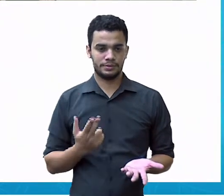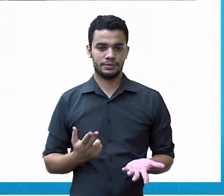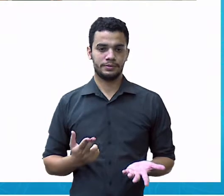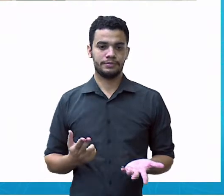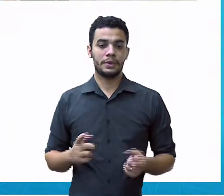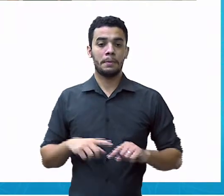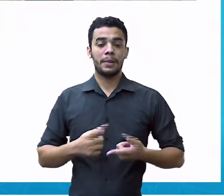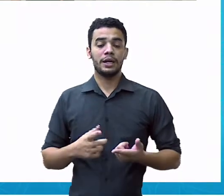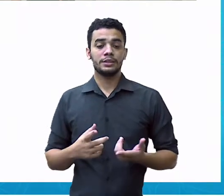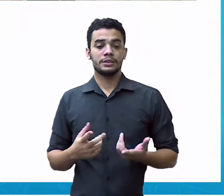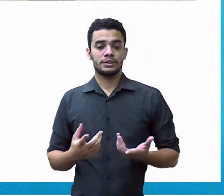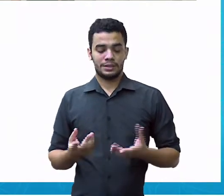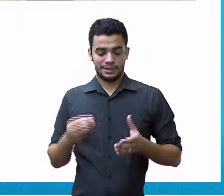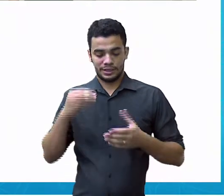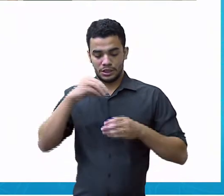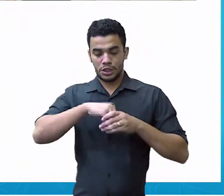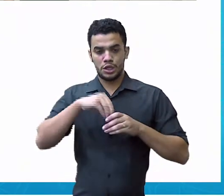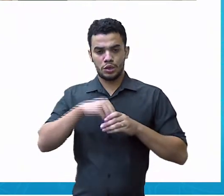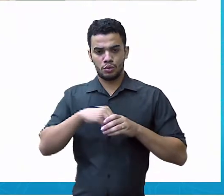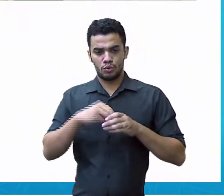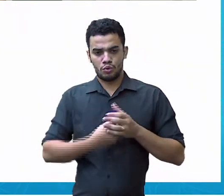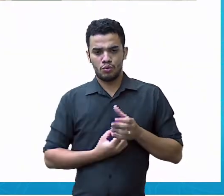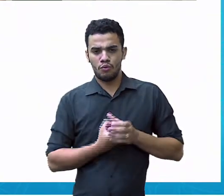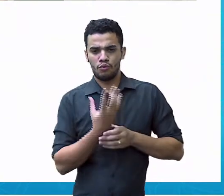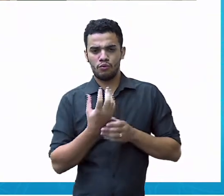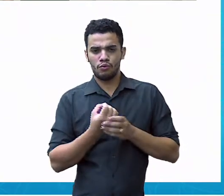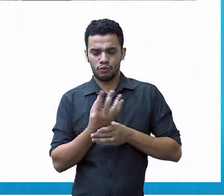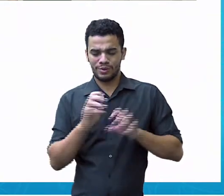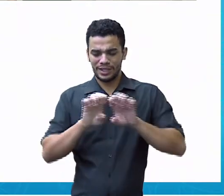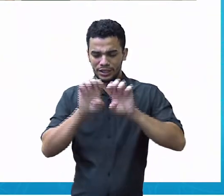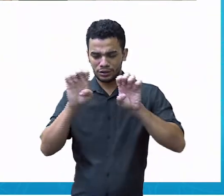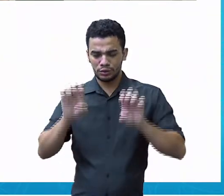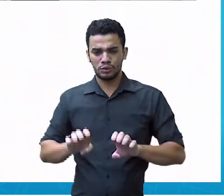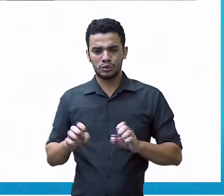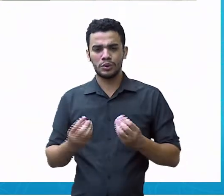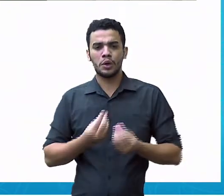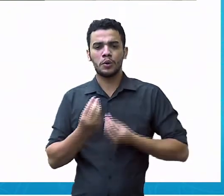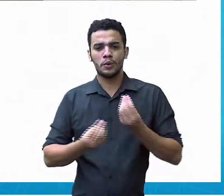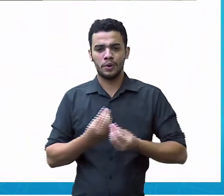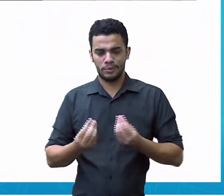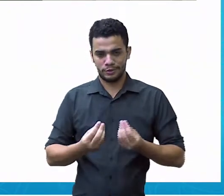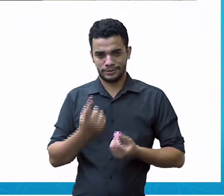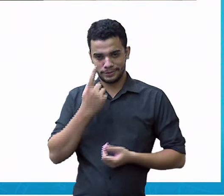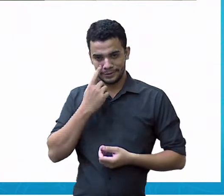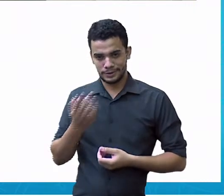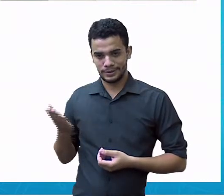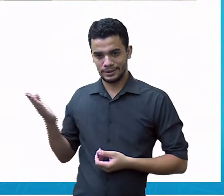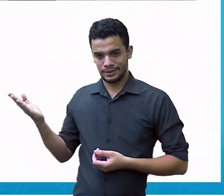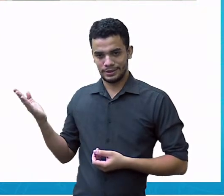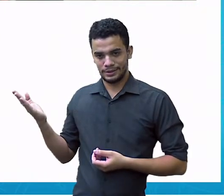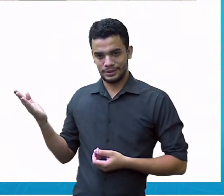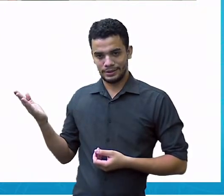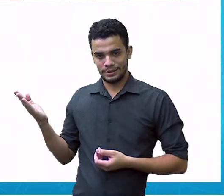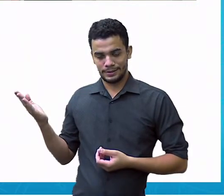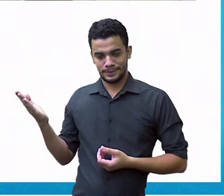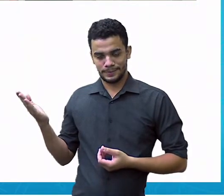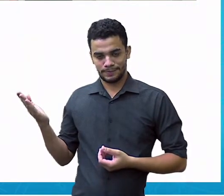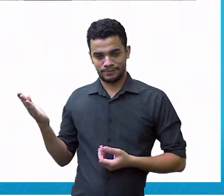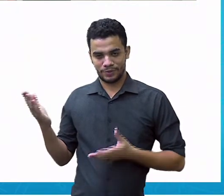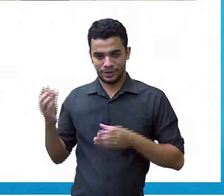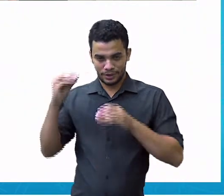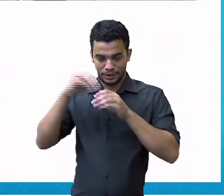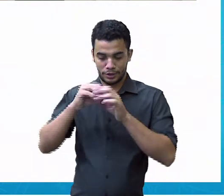Pelo encéfalo e pela medula espinhal. Qual que é a função dos